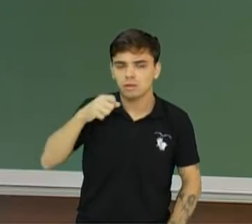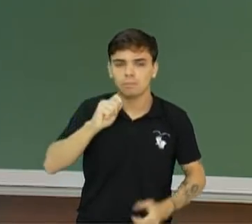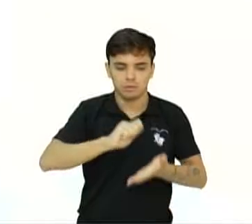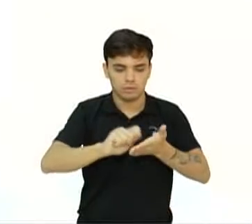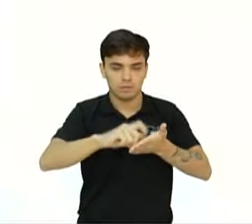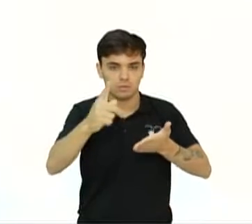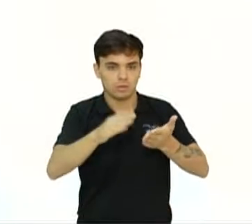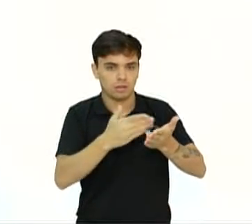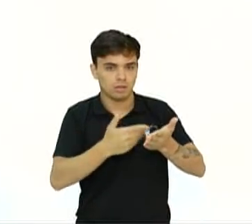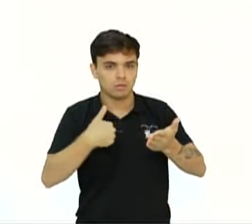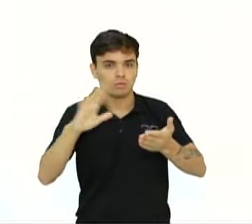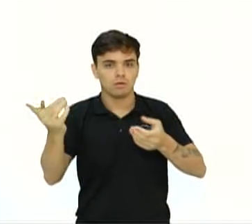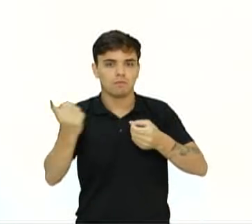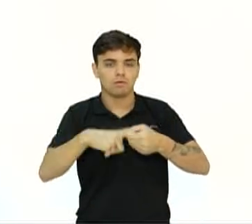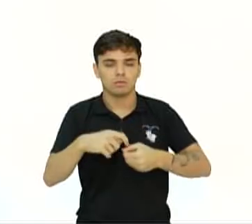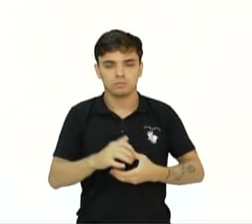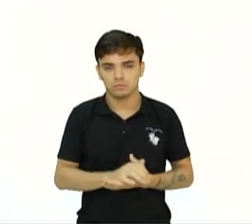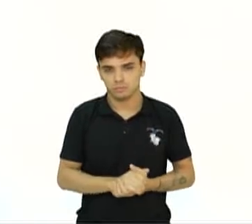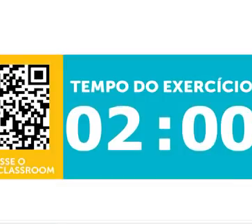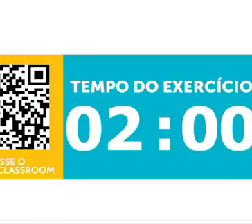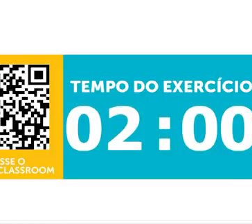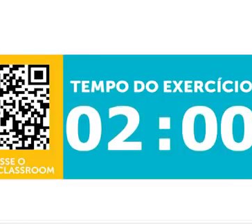Vamos lá.